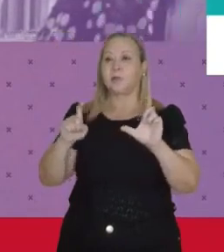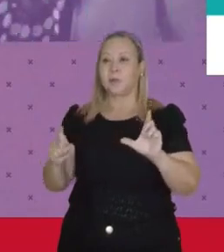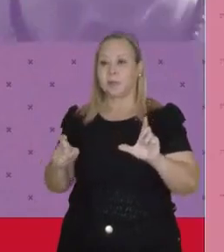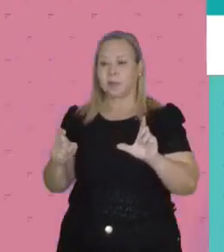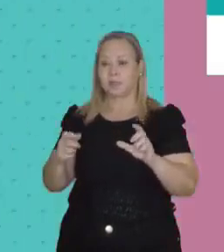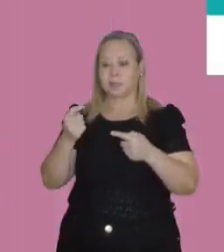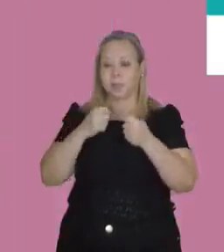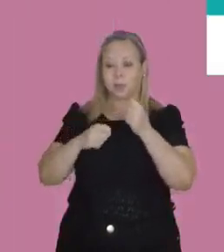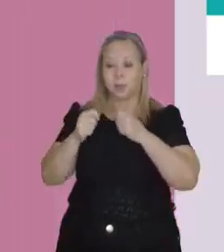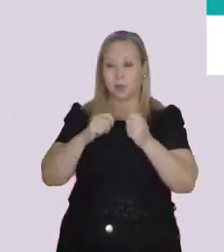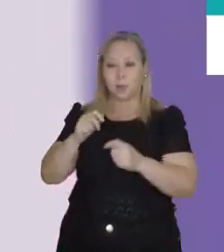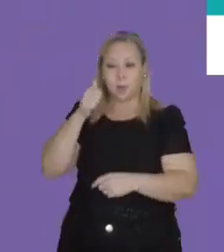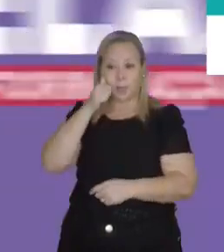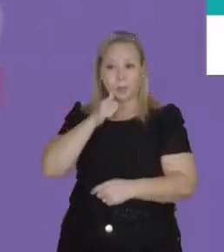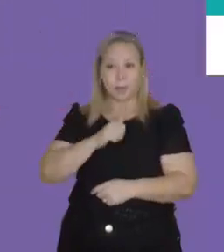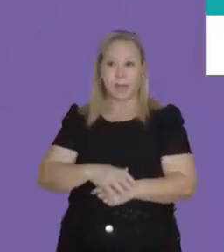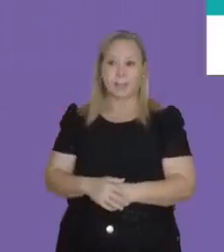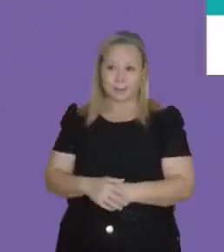mulheres.